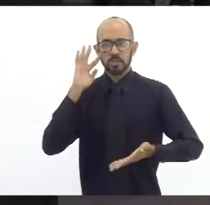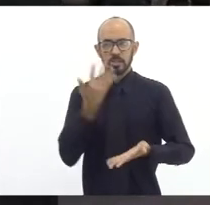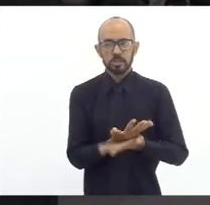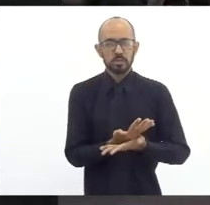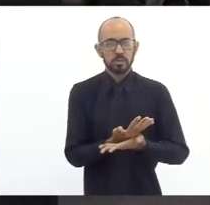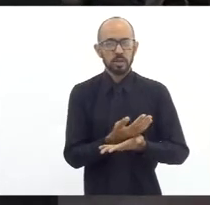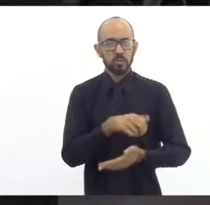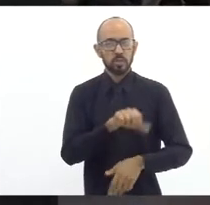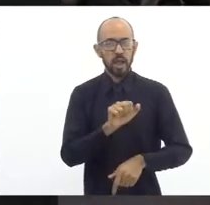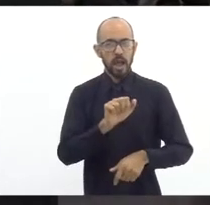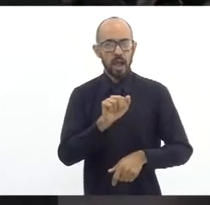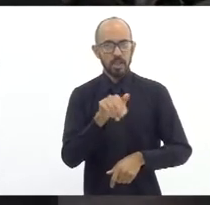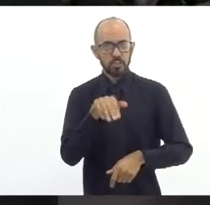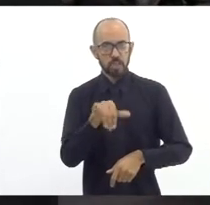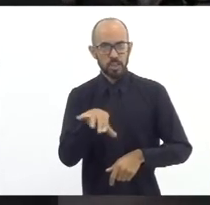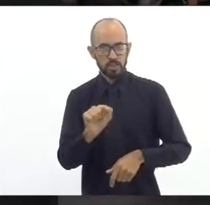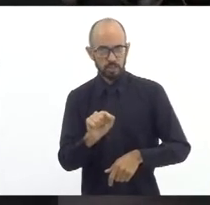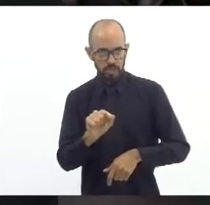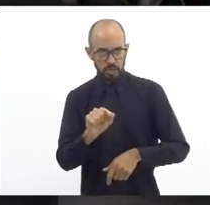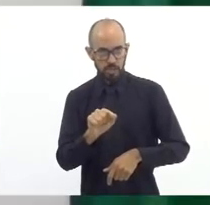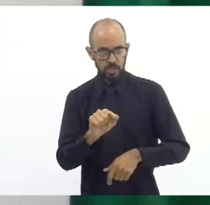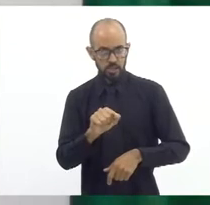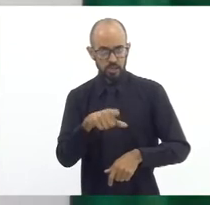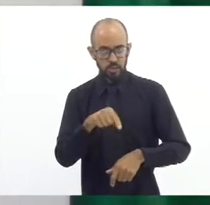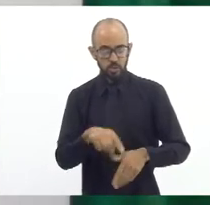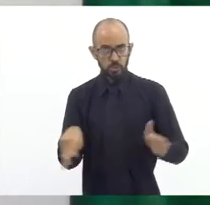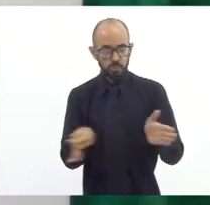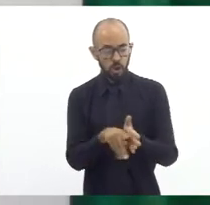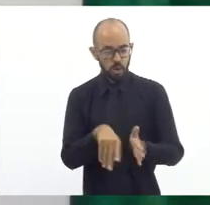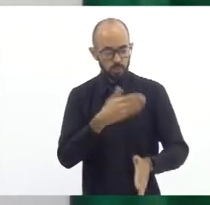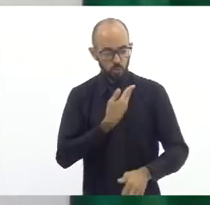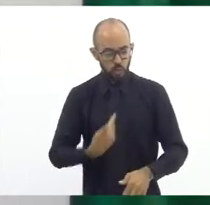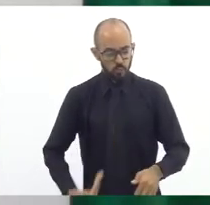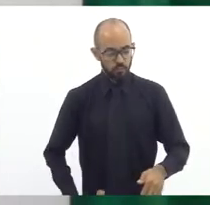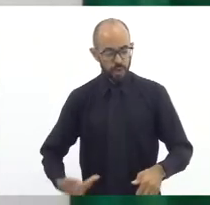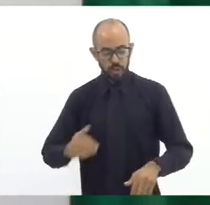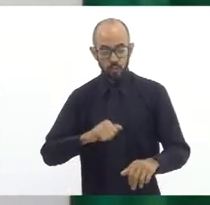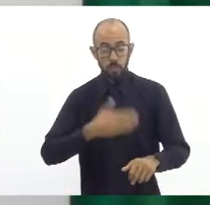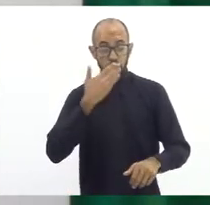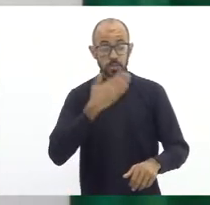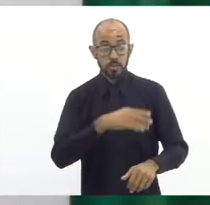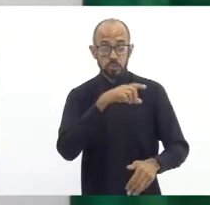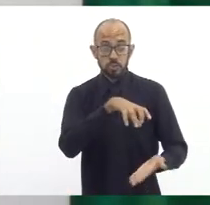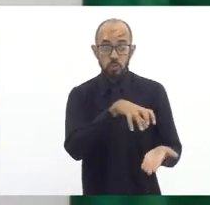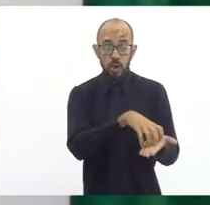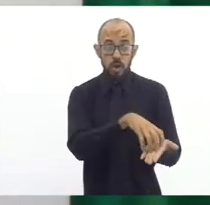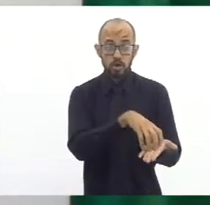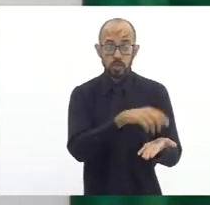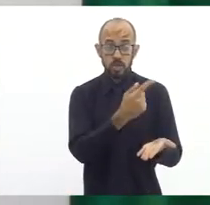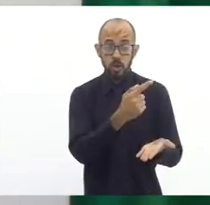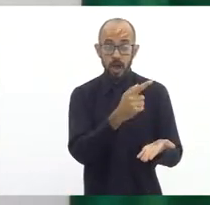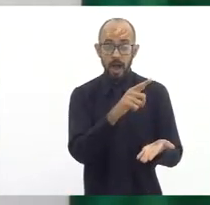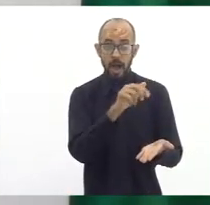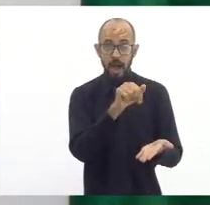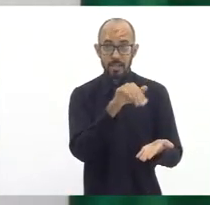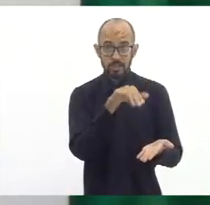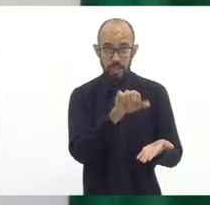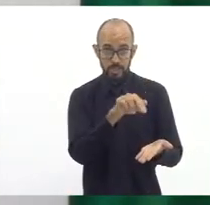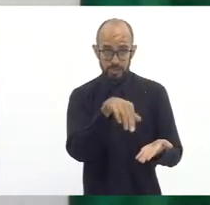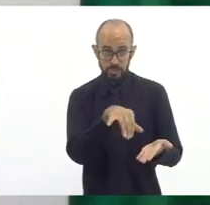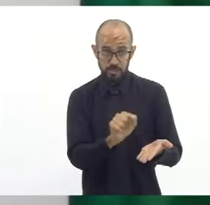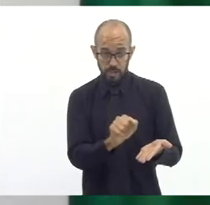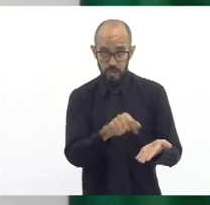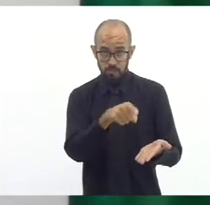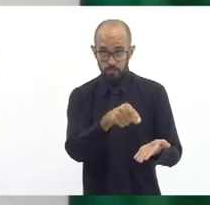agência reguladora e que o governo do Estado instou a agência a pensar na